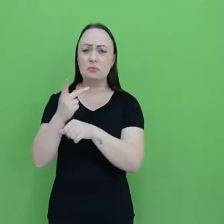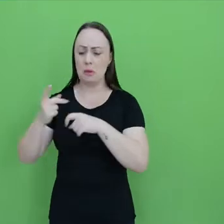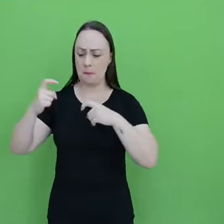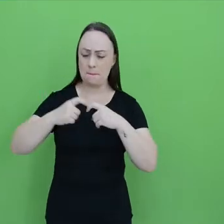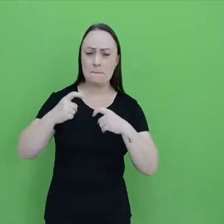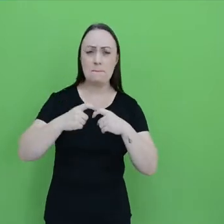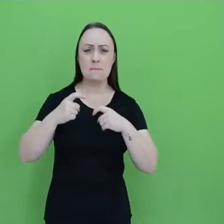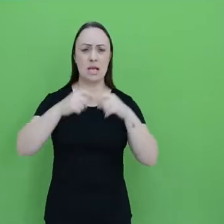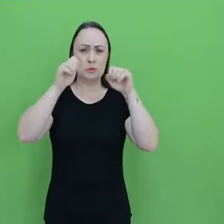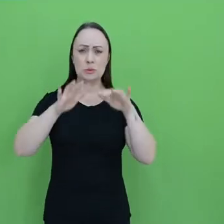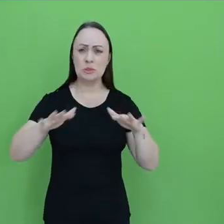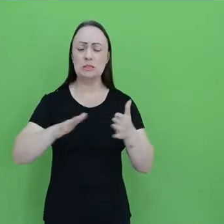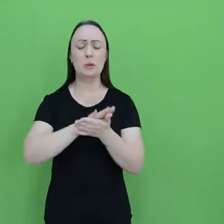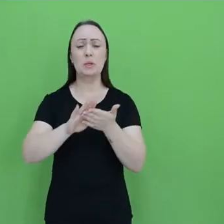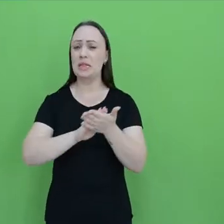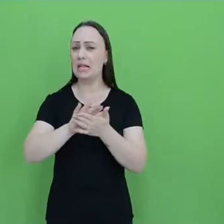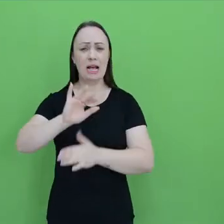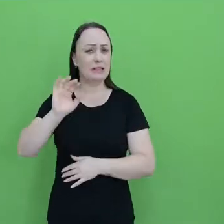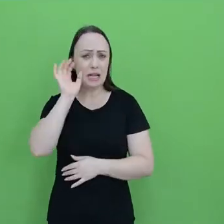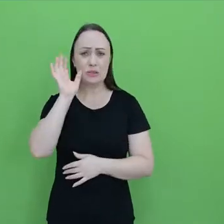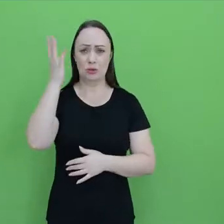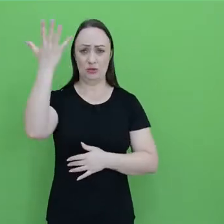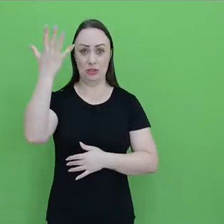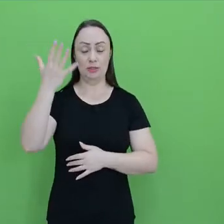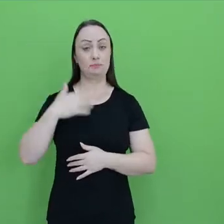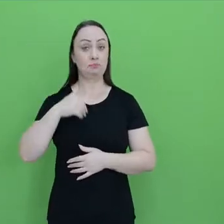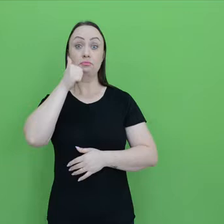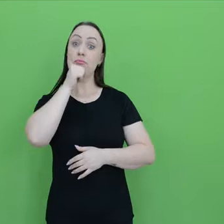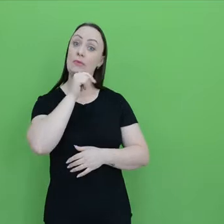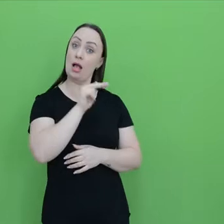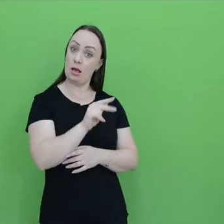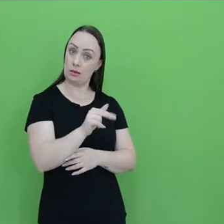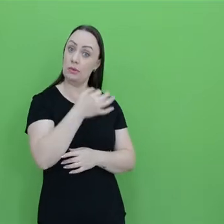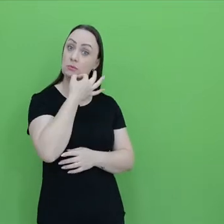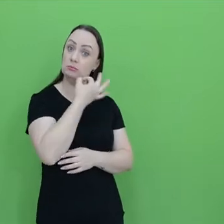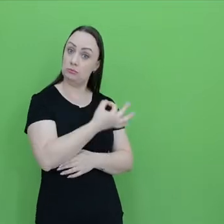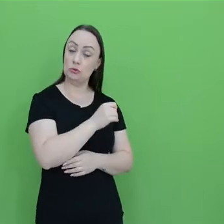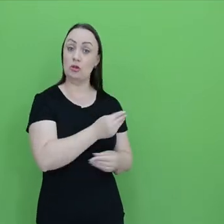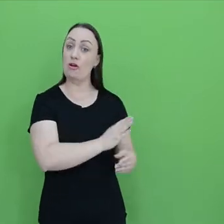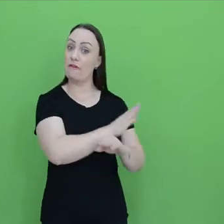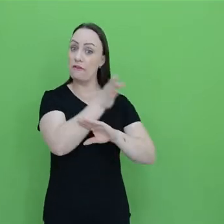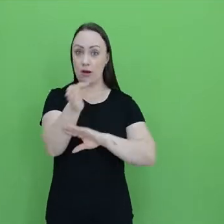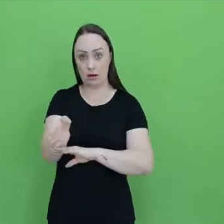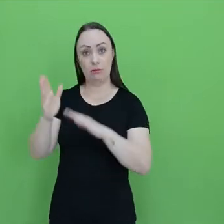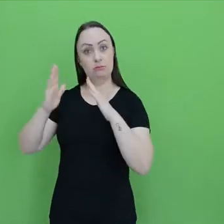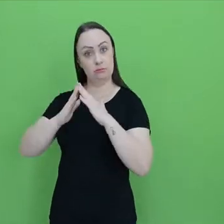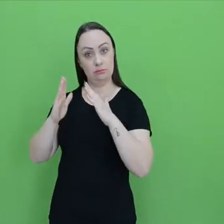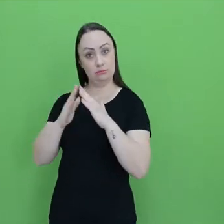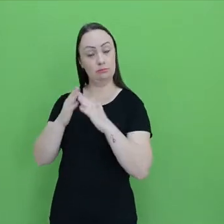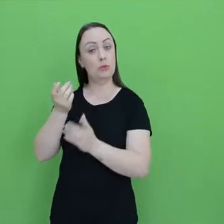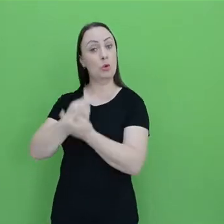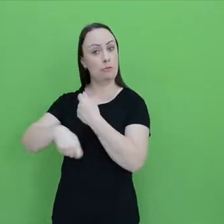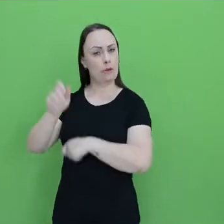médicos, curandeiros e nada tinha resolvido. A irmã de Ivanka sugeriu que ela fosse até a casa